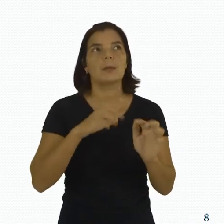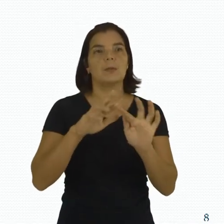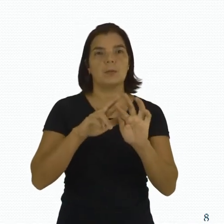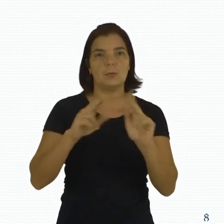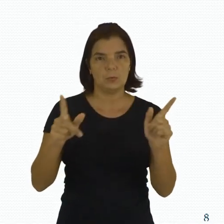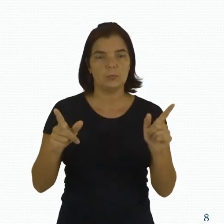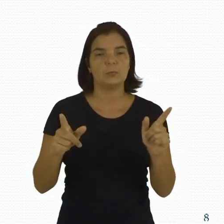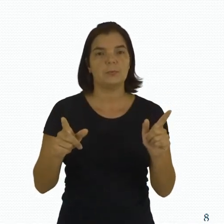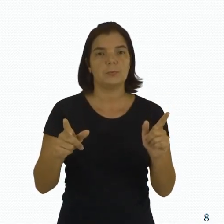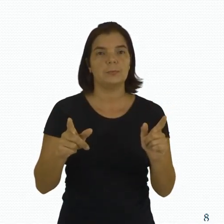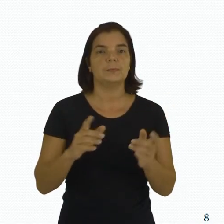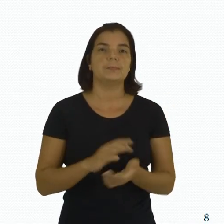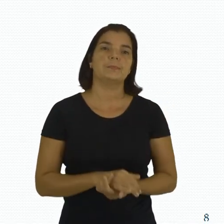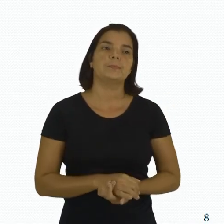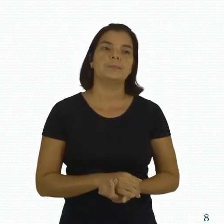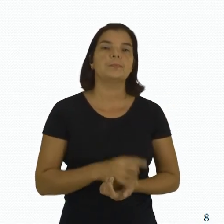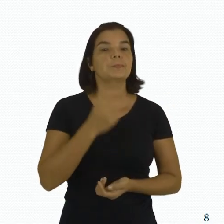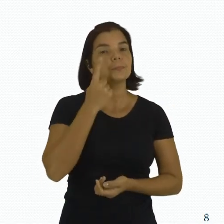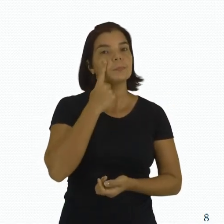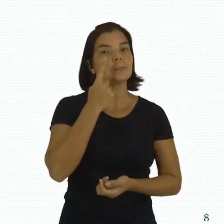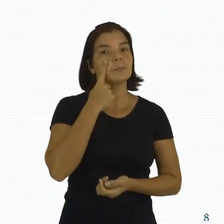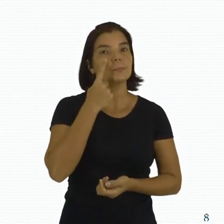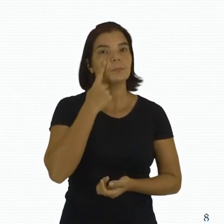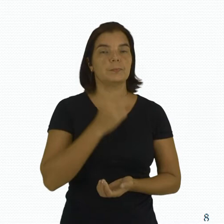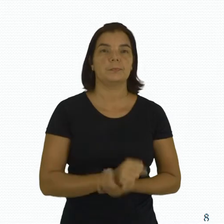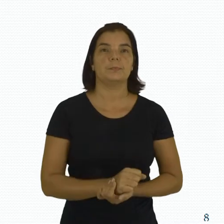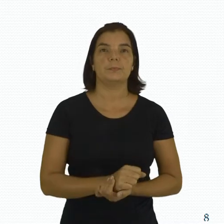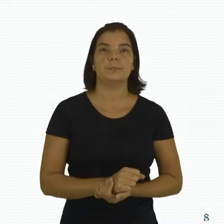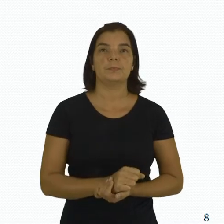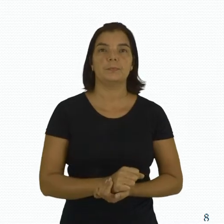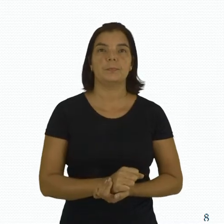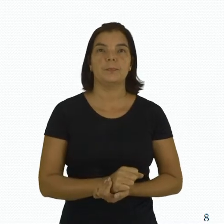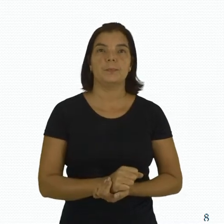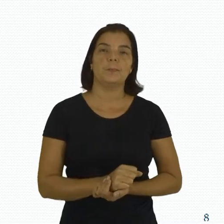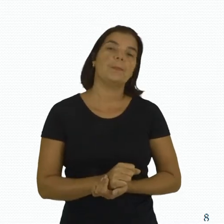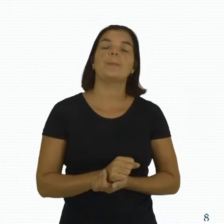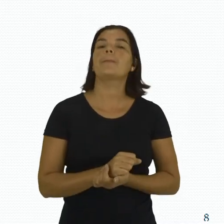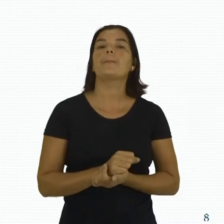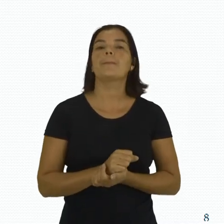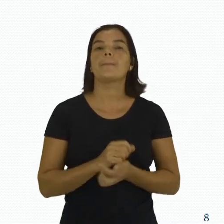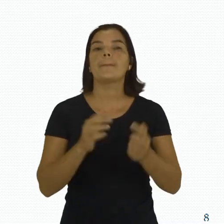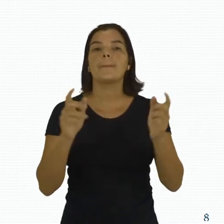diferenças. Então, vamos observar aqui um exemplo. Ó. Vamos pegar a dízima periódica